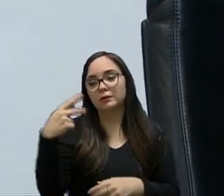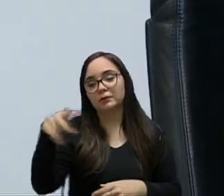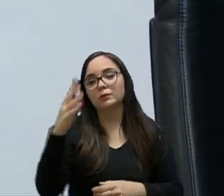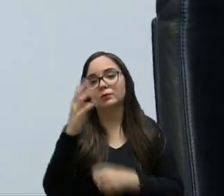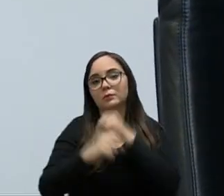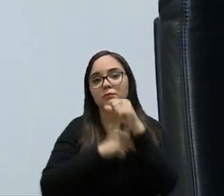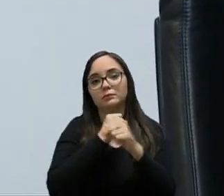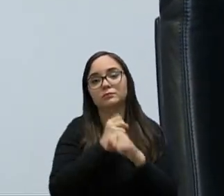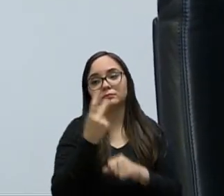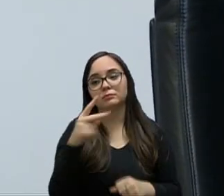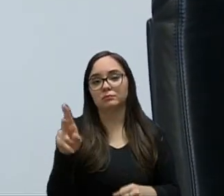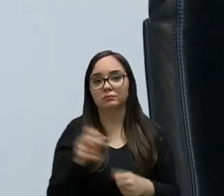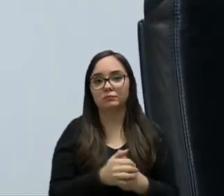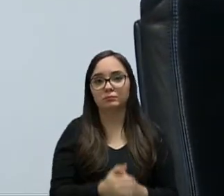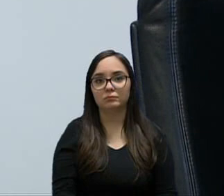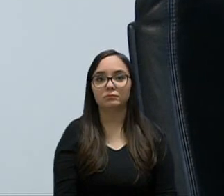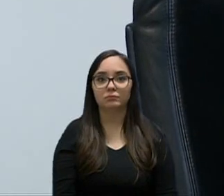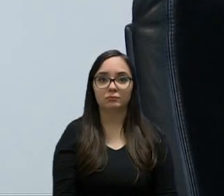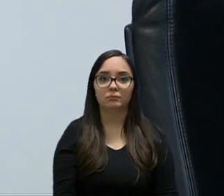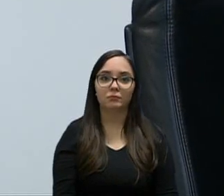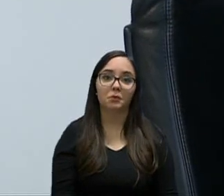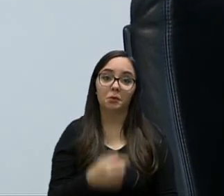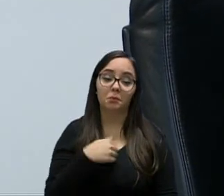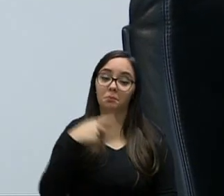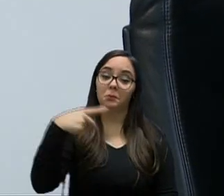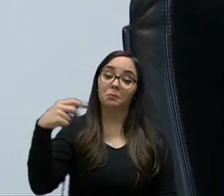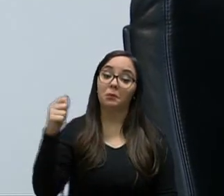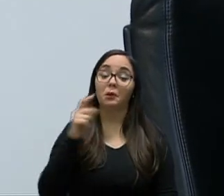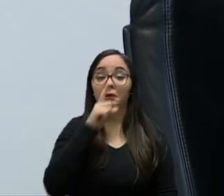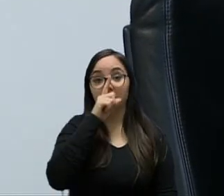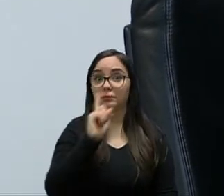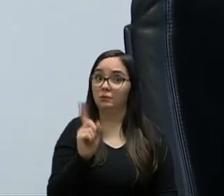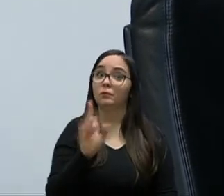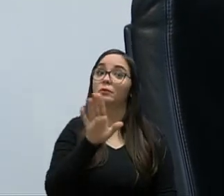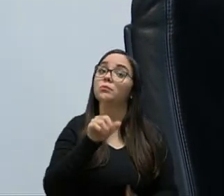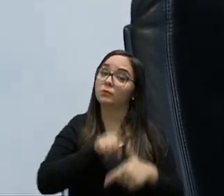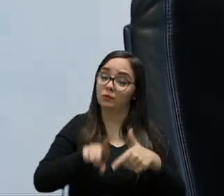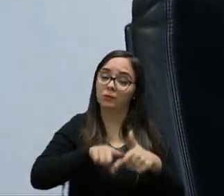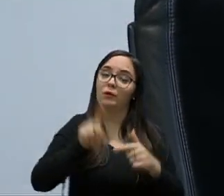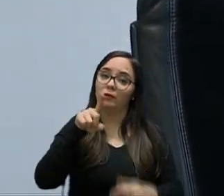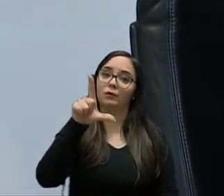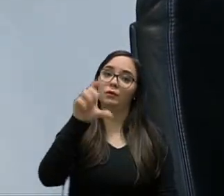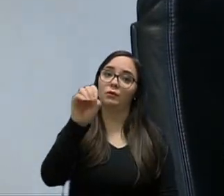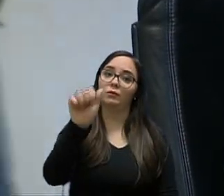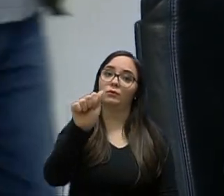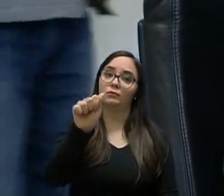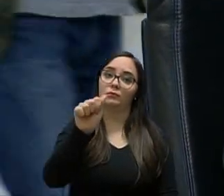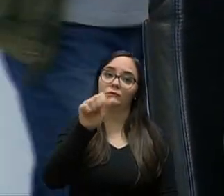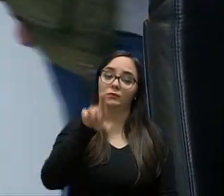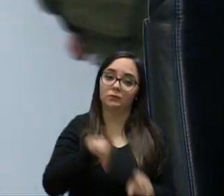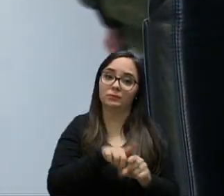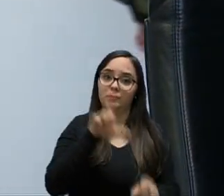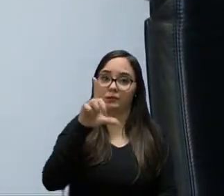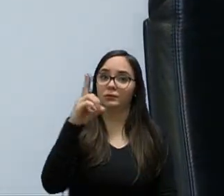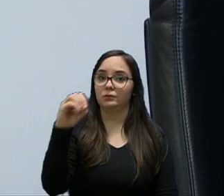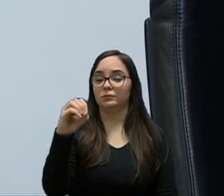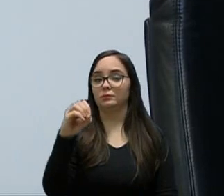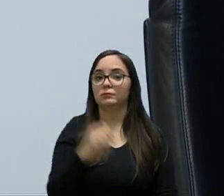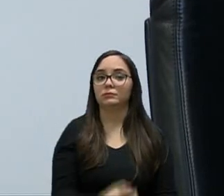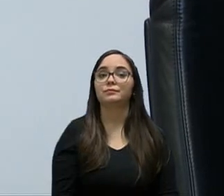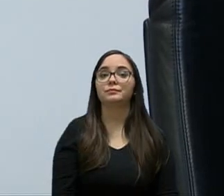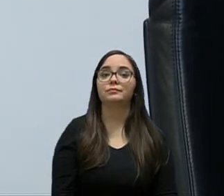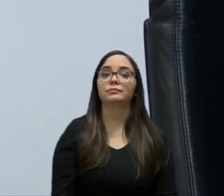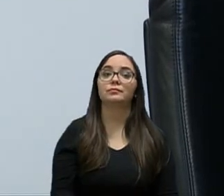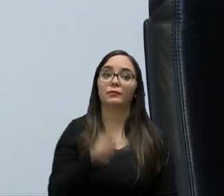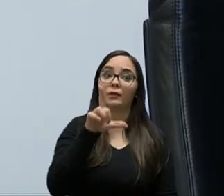próximos quatro anos é um beijo risco bem um quanto ao ppa é o problema mesmo é a lua e ele ó é a